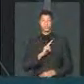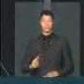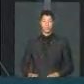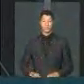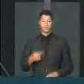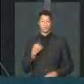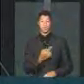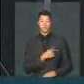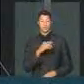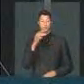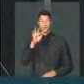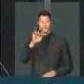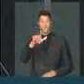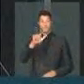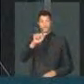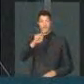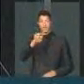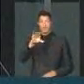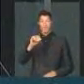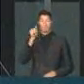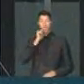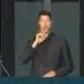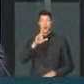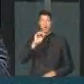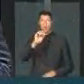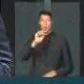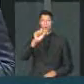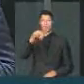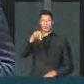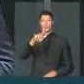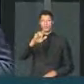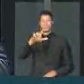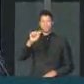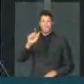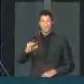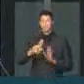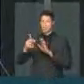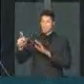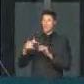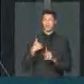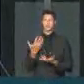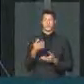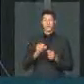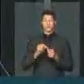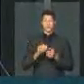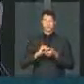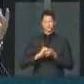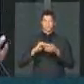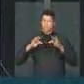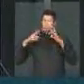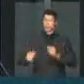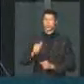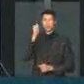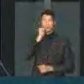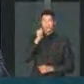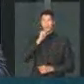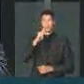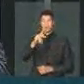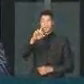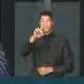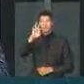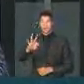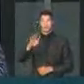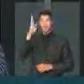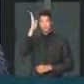governo do nosso governador Flávio Dino. A Rosângela, em nome dela, é que eu quero fazer um cumprimento a todas as mulheres do